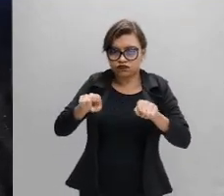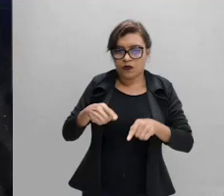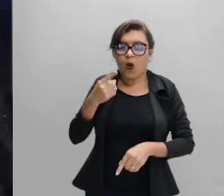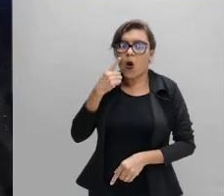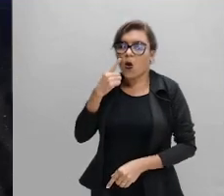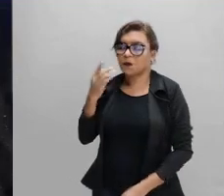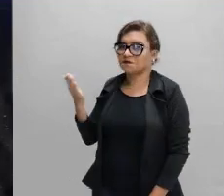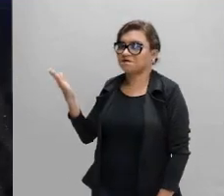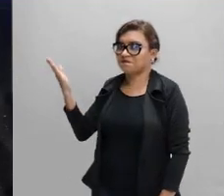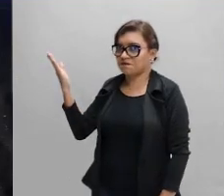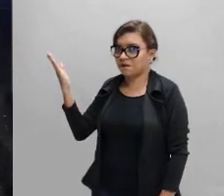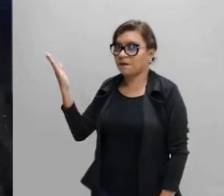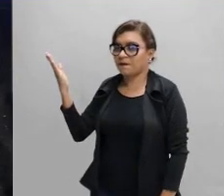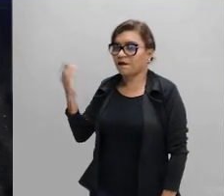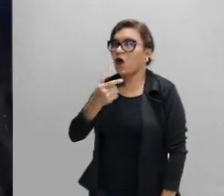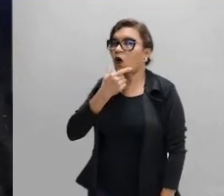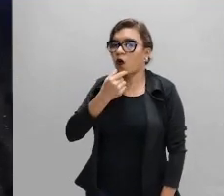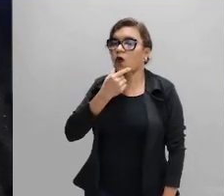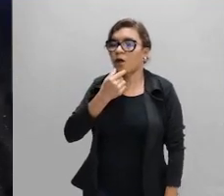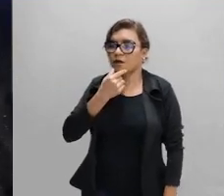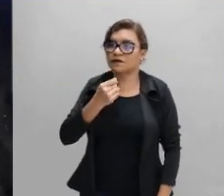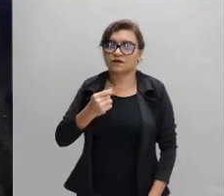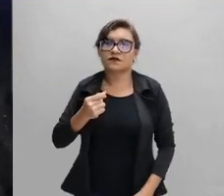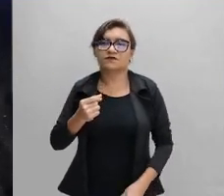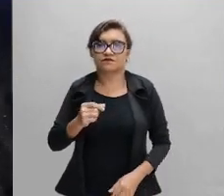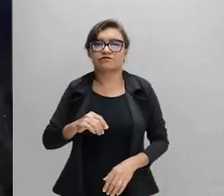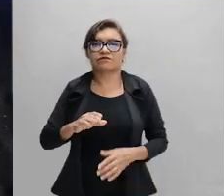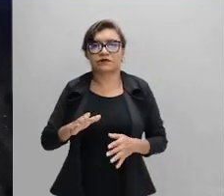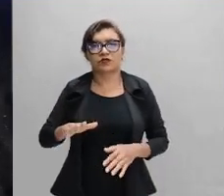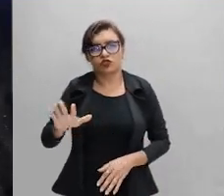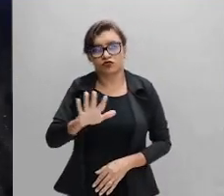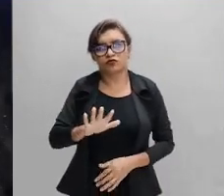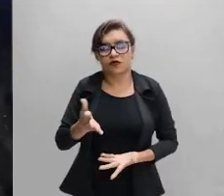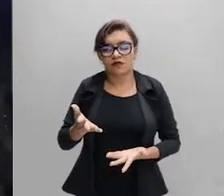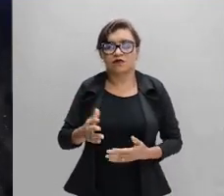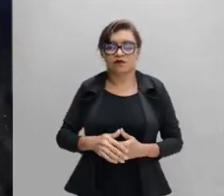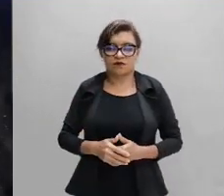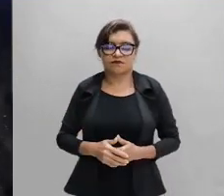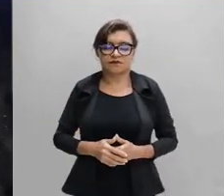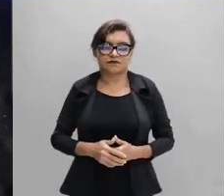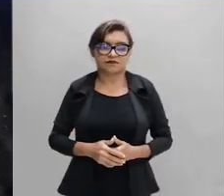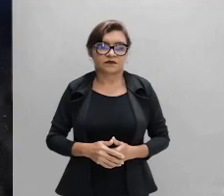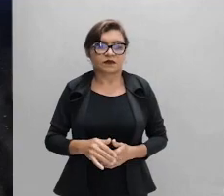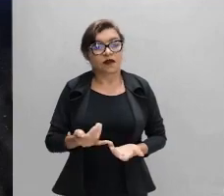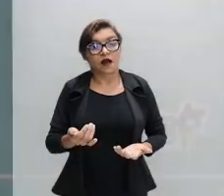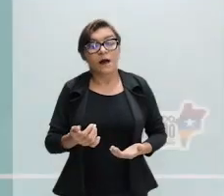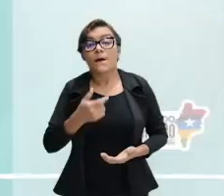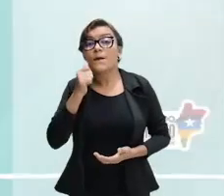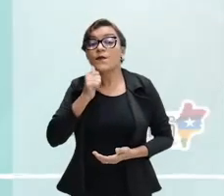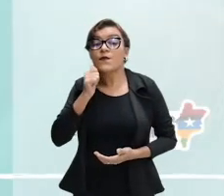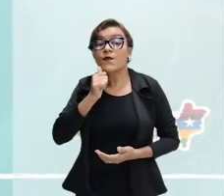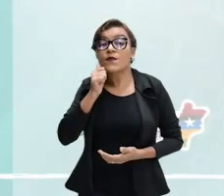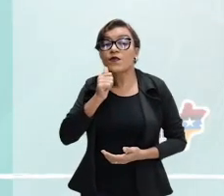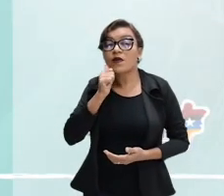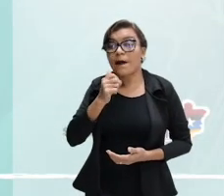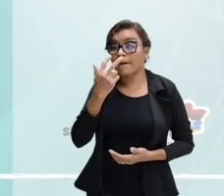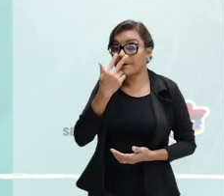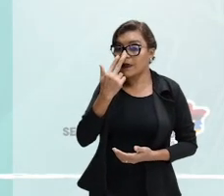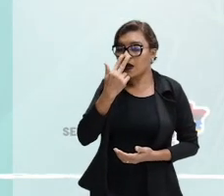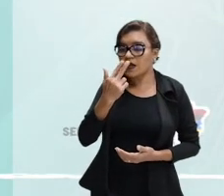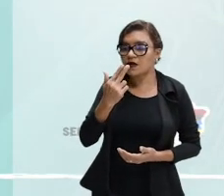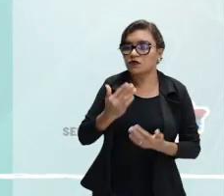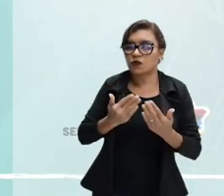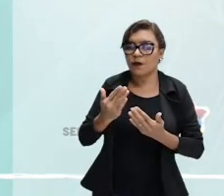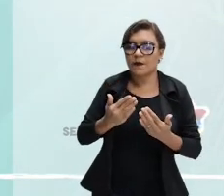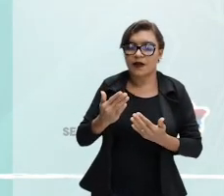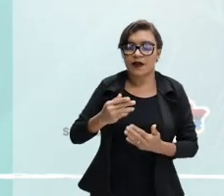abdômen. Então, o homem tem esse tipo de obesidade. Geralmente, ele tem esse tipo de obesidade, a androide. Enquanto as mulheres têm